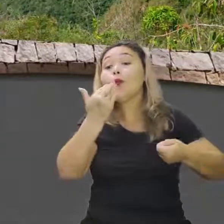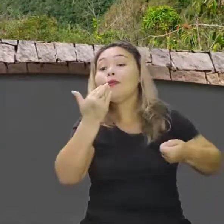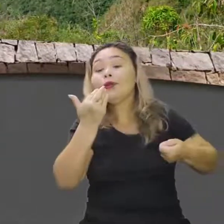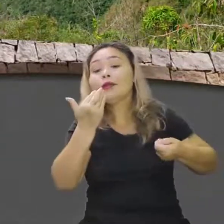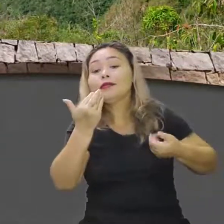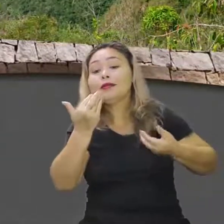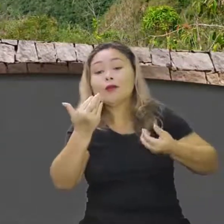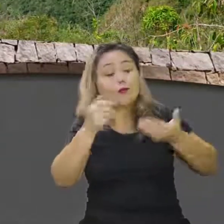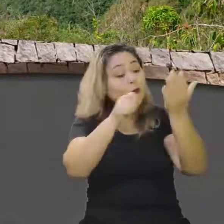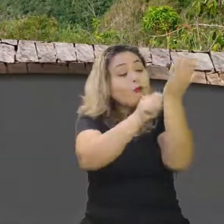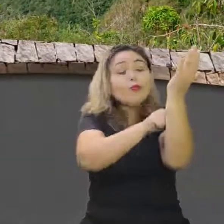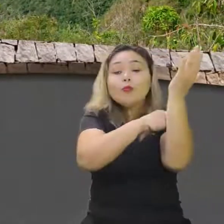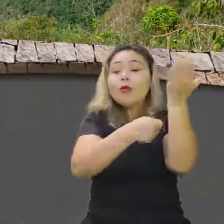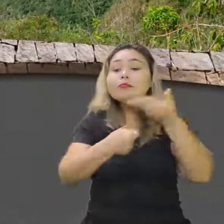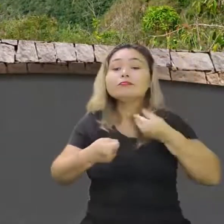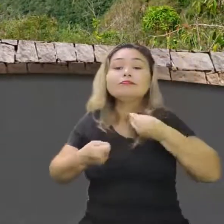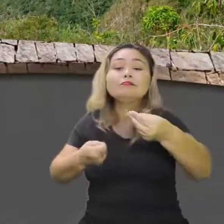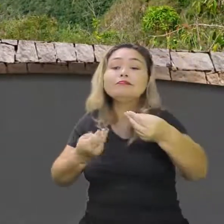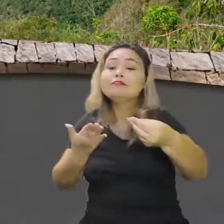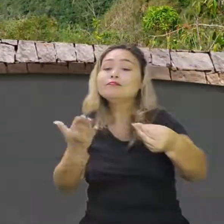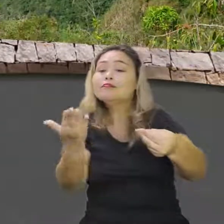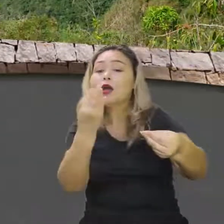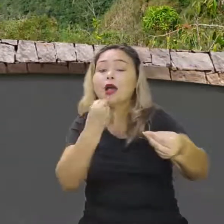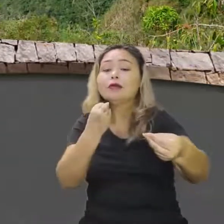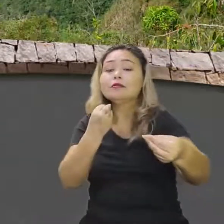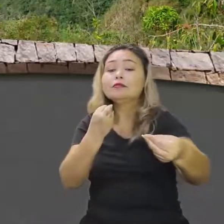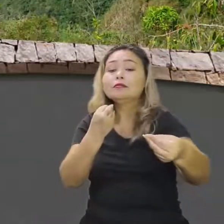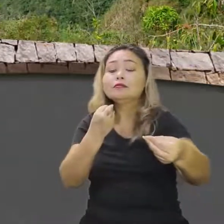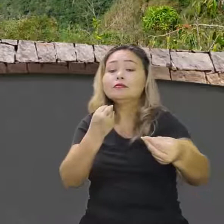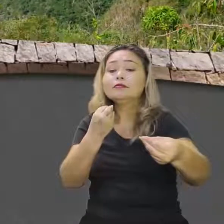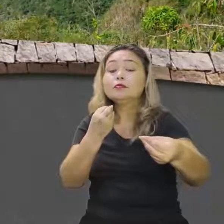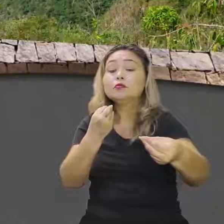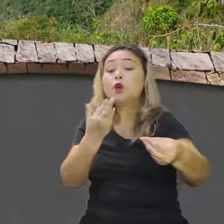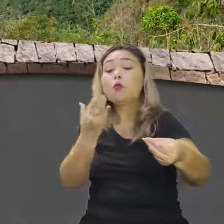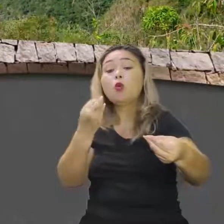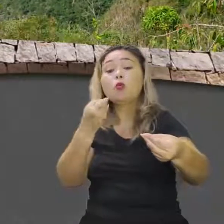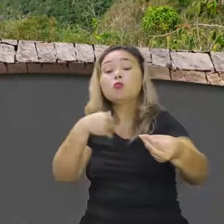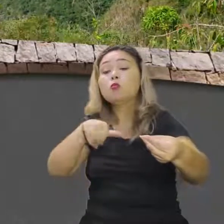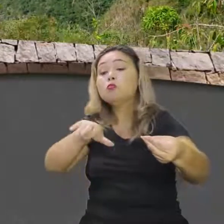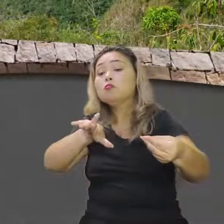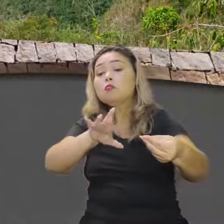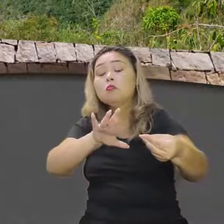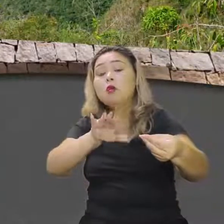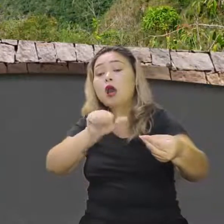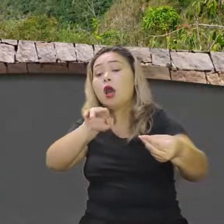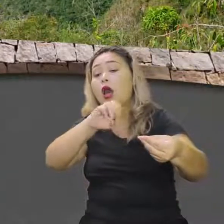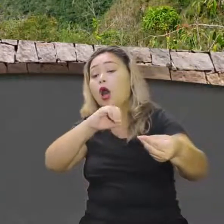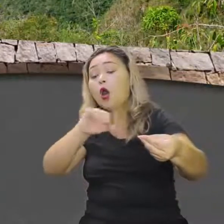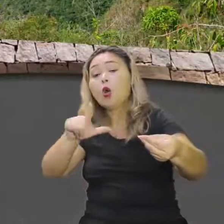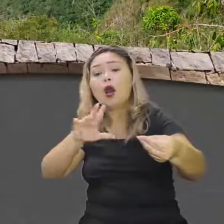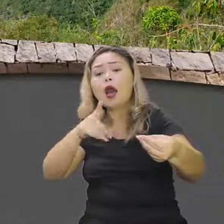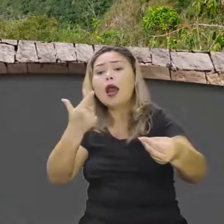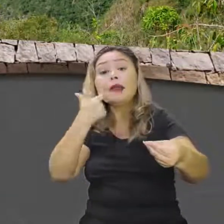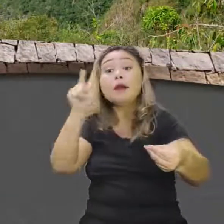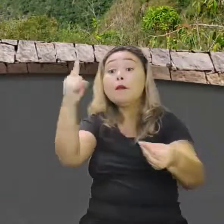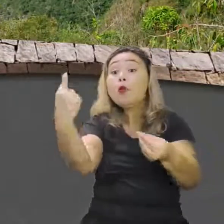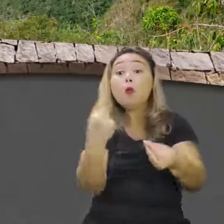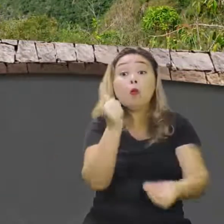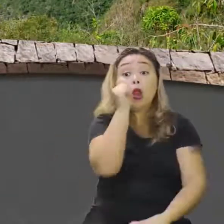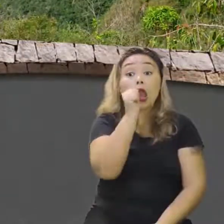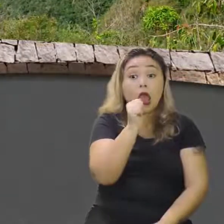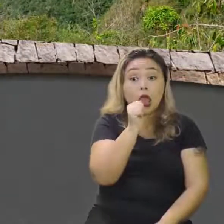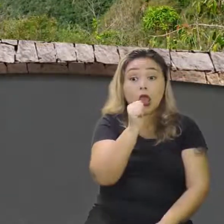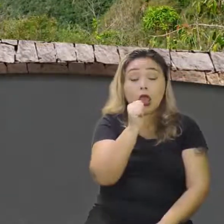alimentação, trocando látex por álcool, tá? Até por mulheres.